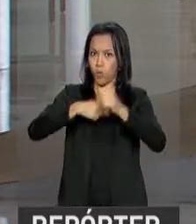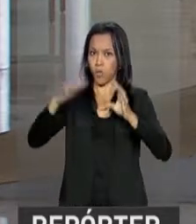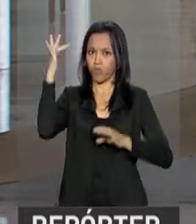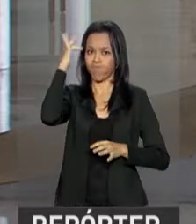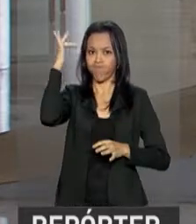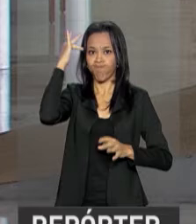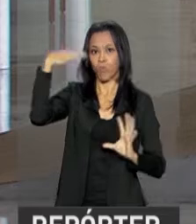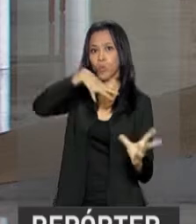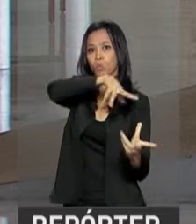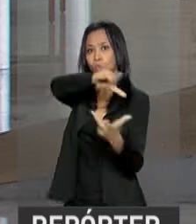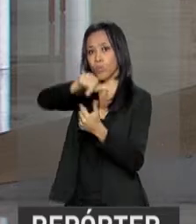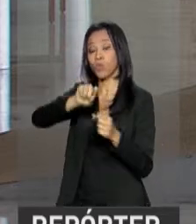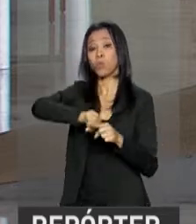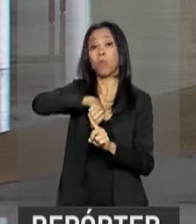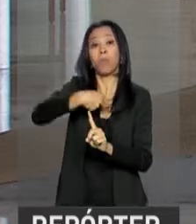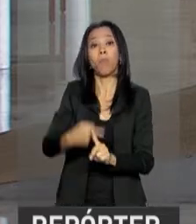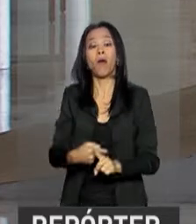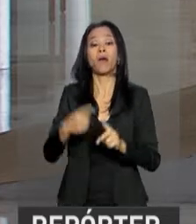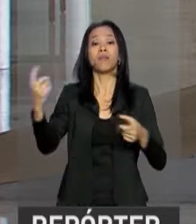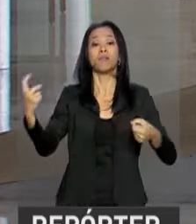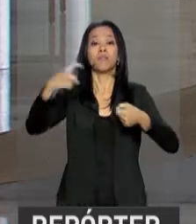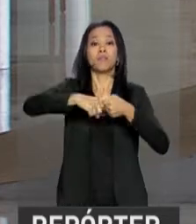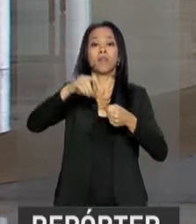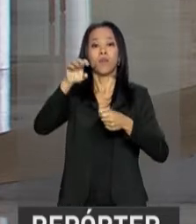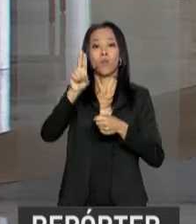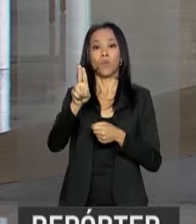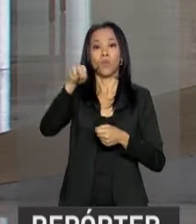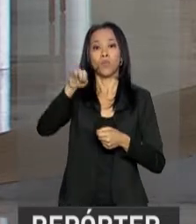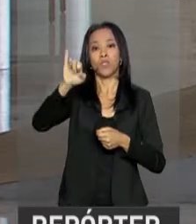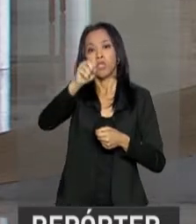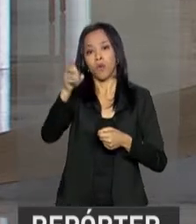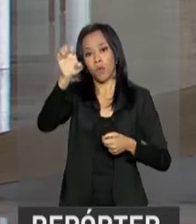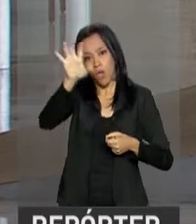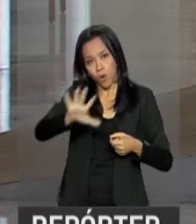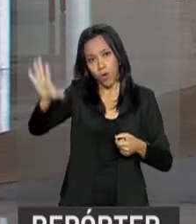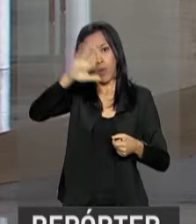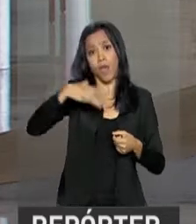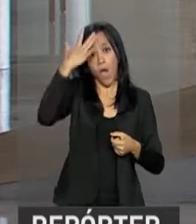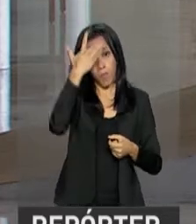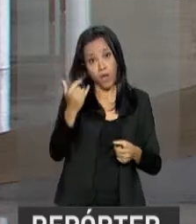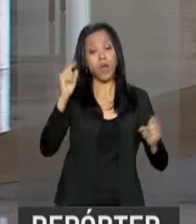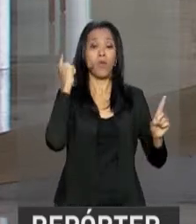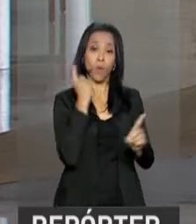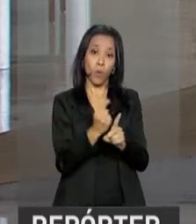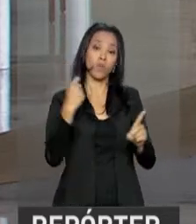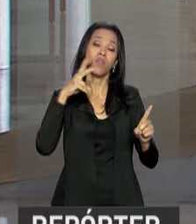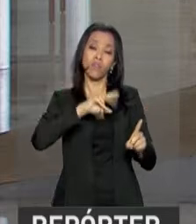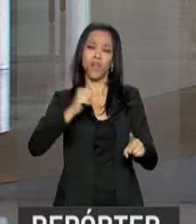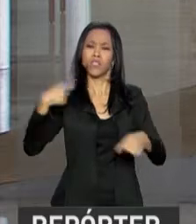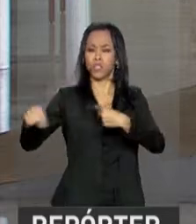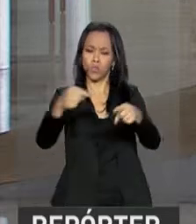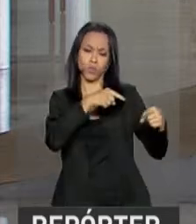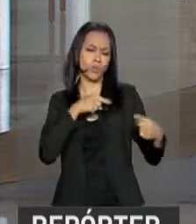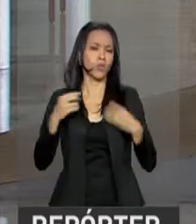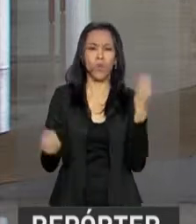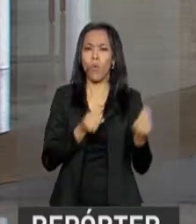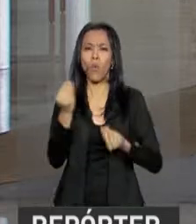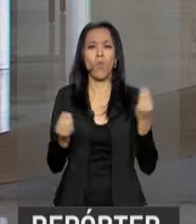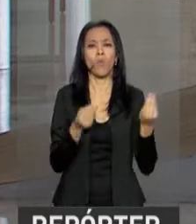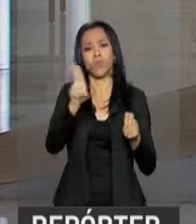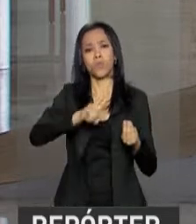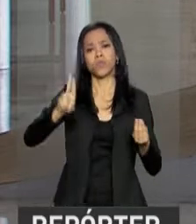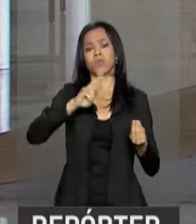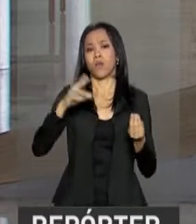européia esse encontro vai começar amanhã e vai discutir o turismo como forma de impulsionar a geração de emprego